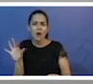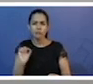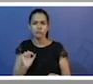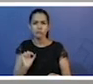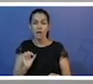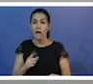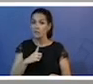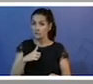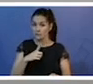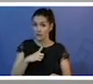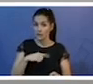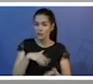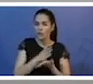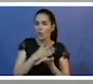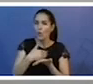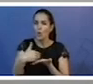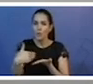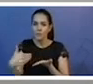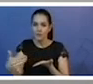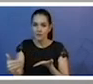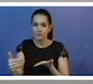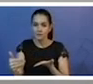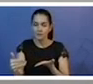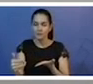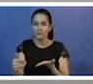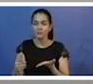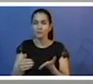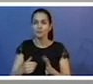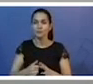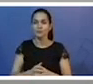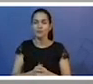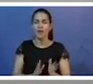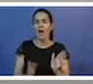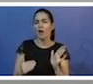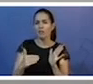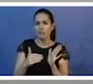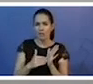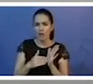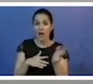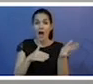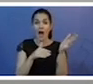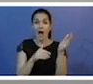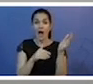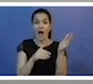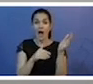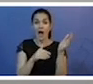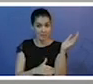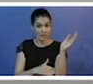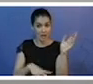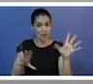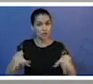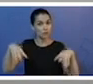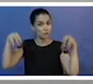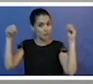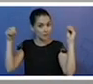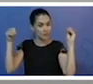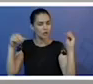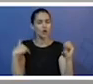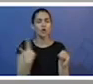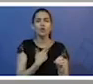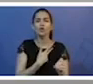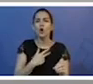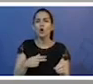ele teve o início, até a Idade Média, a gente usava o sal a partir